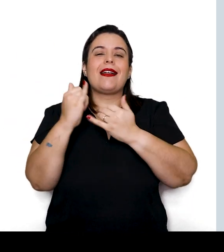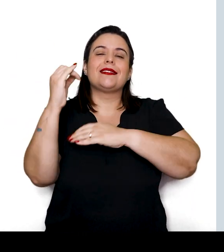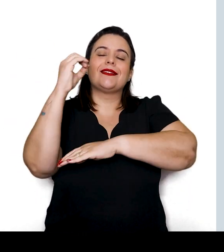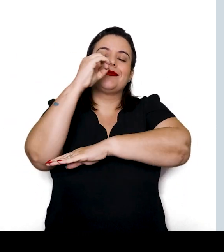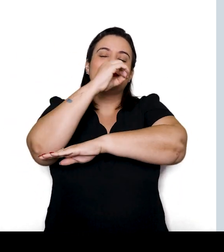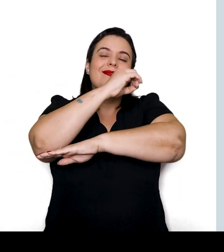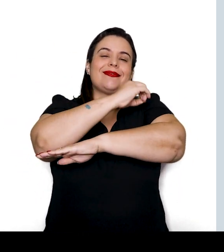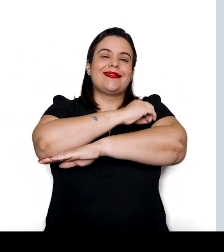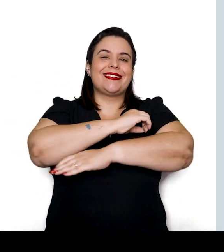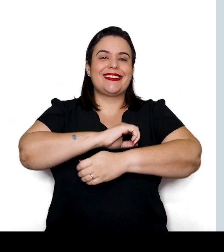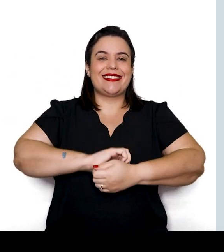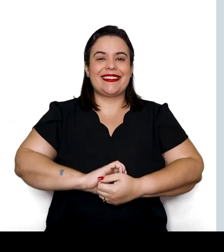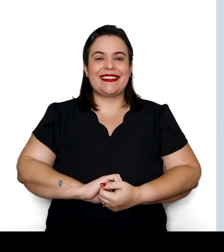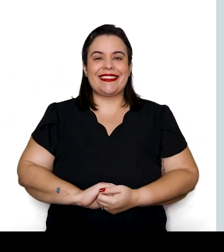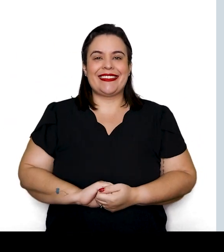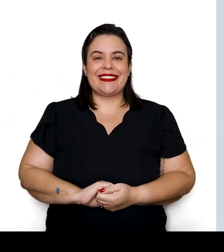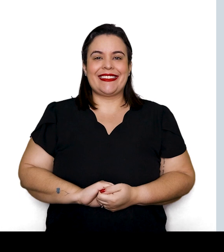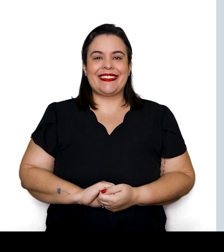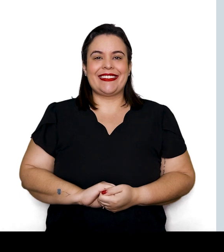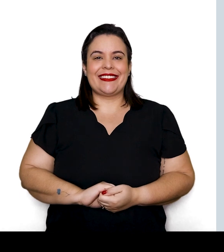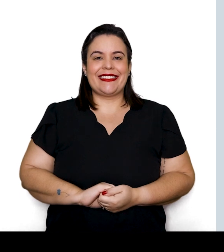que lembra a do final do dia.